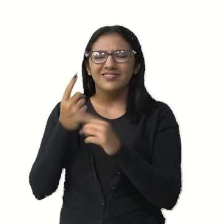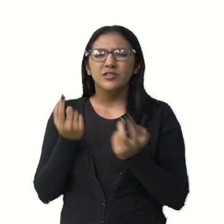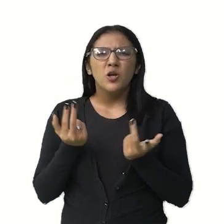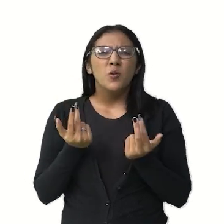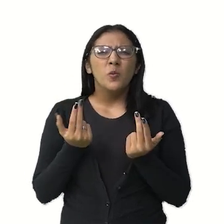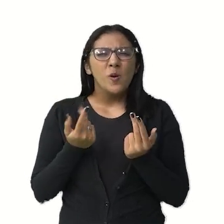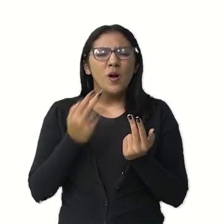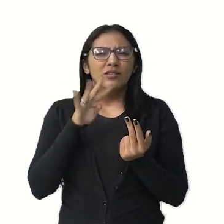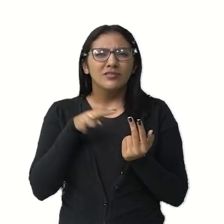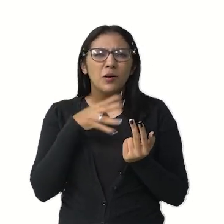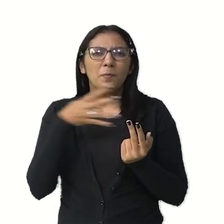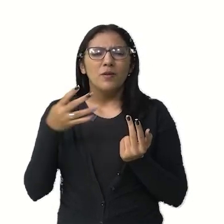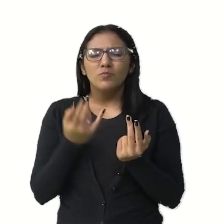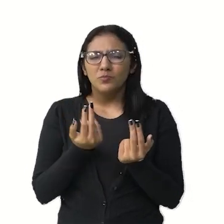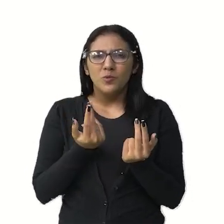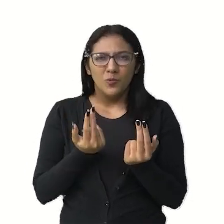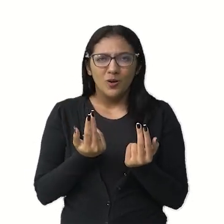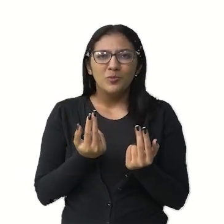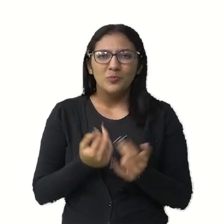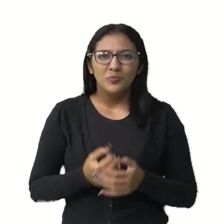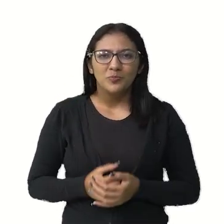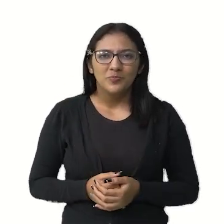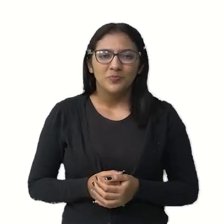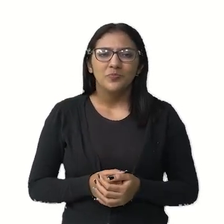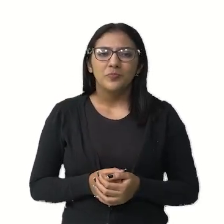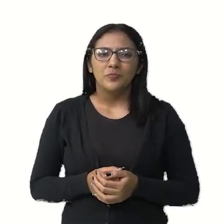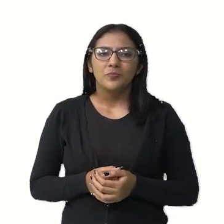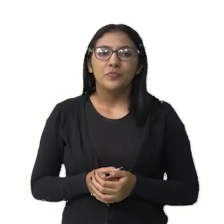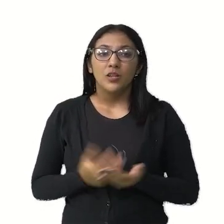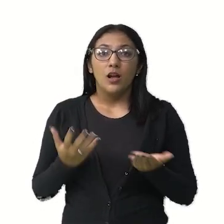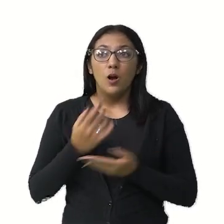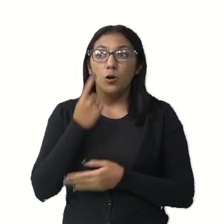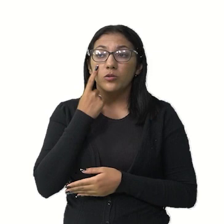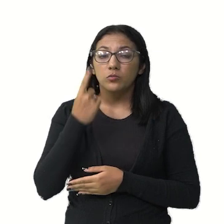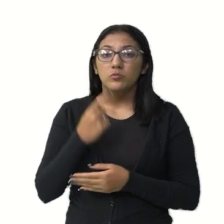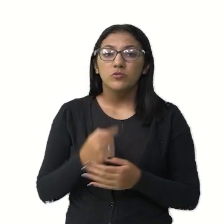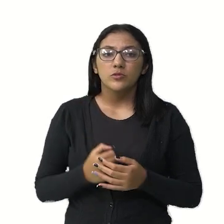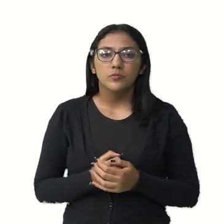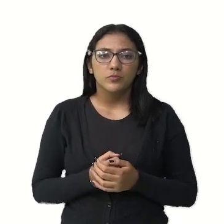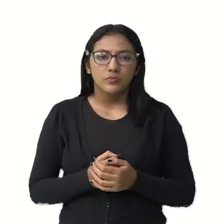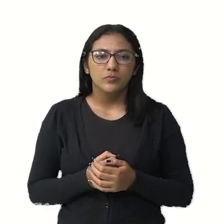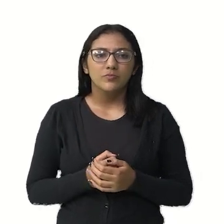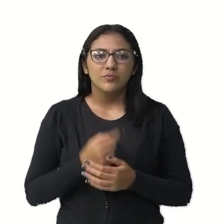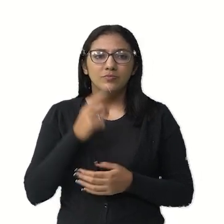continuou em cima, x estava embaixo, continuou embaixo. Aplico agora o